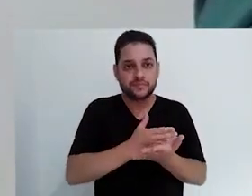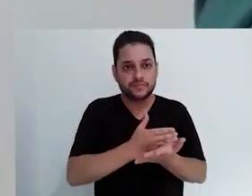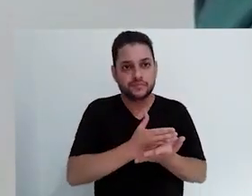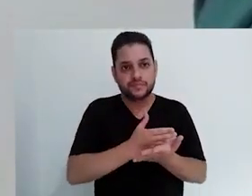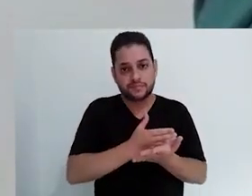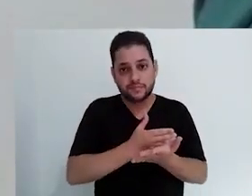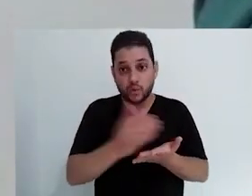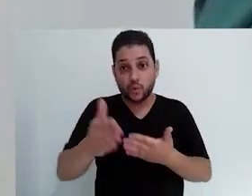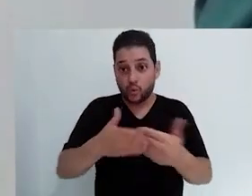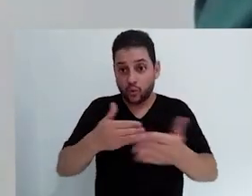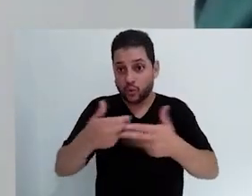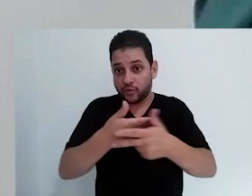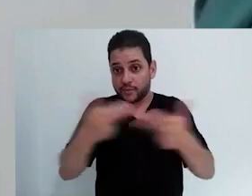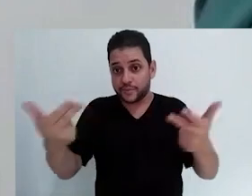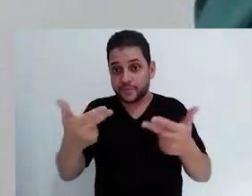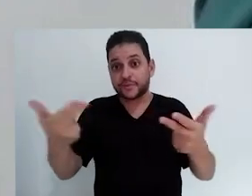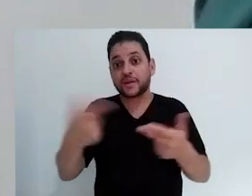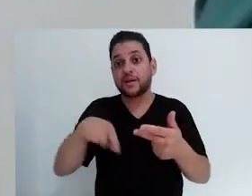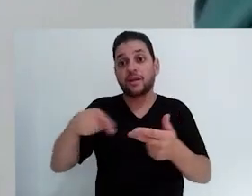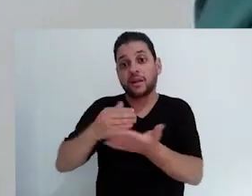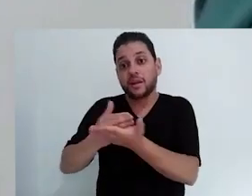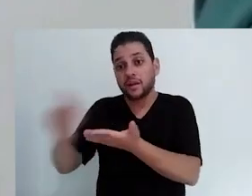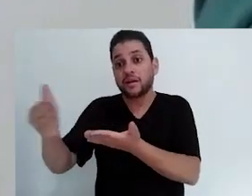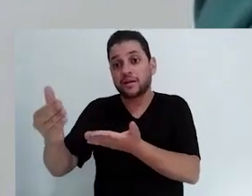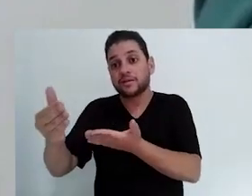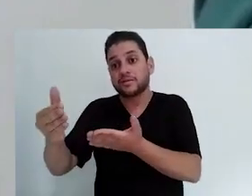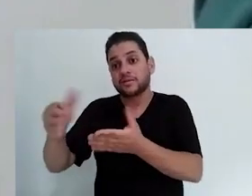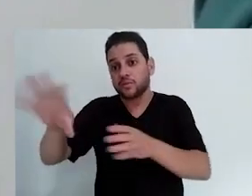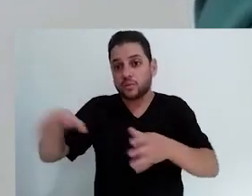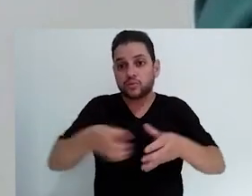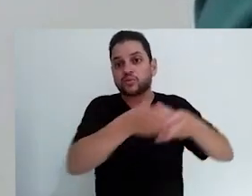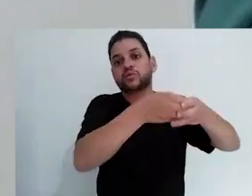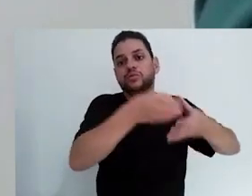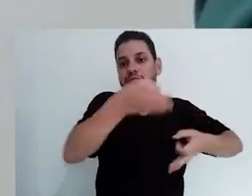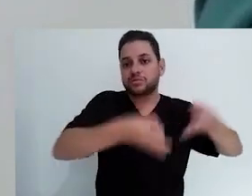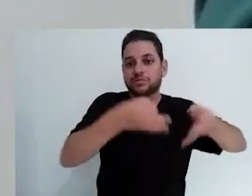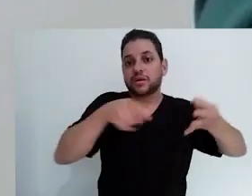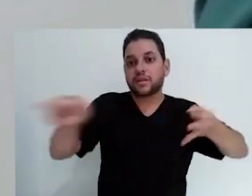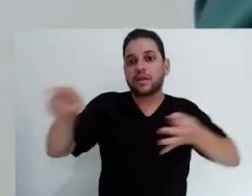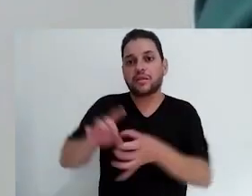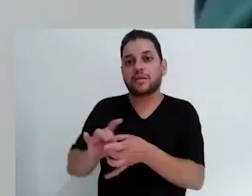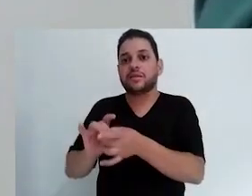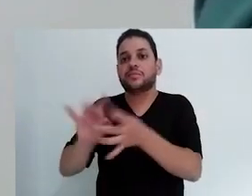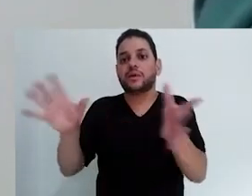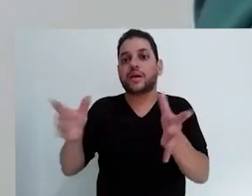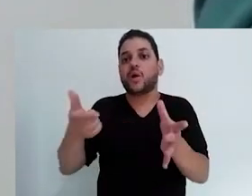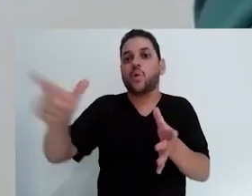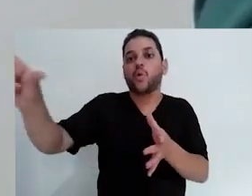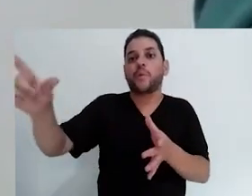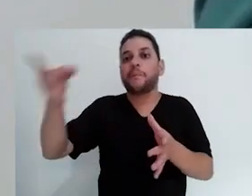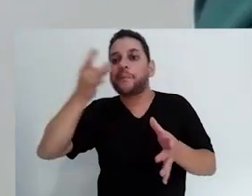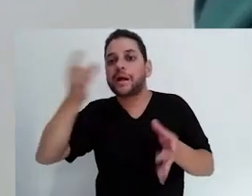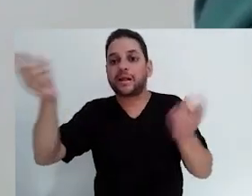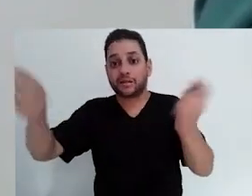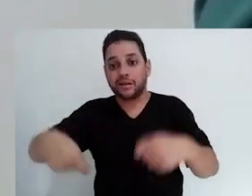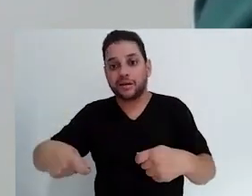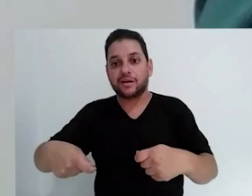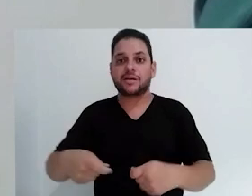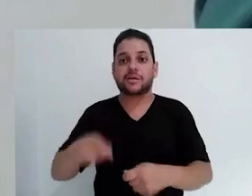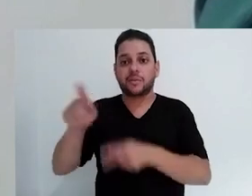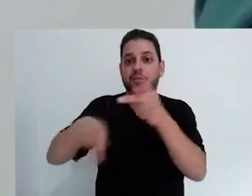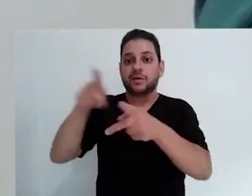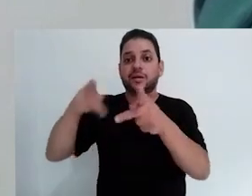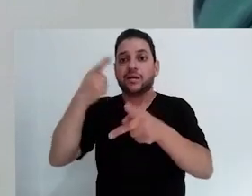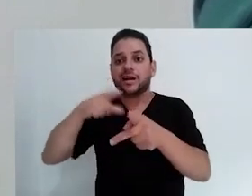para o juizado, a gente libera a vara de origem para dar atenção para aquilo que tem que ser feito presencialmente, para a população que não vai conseguir